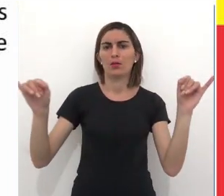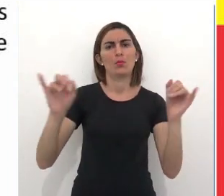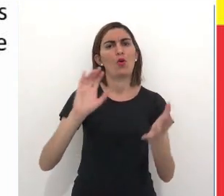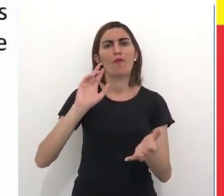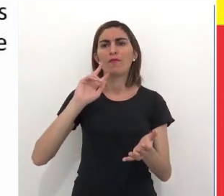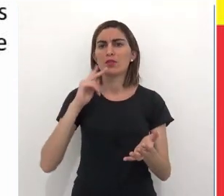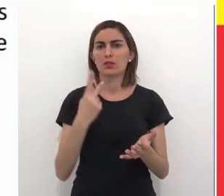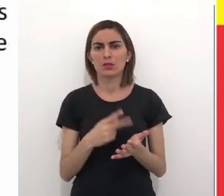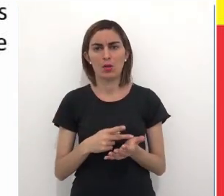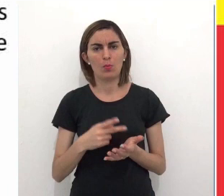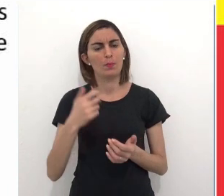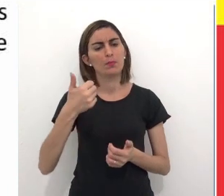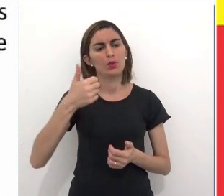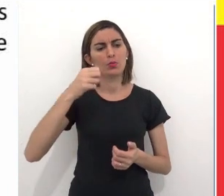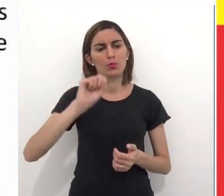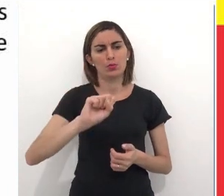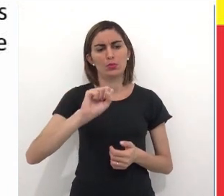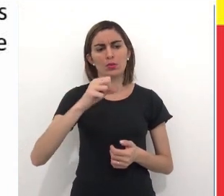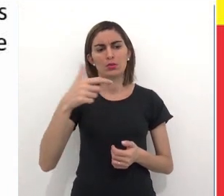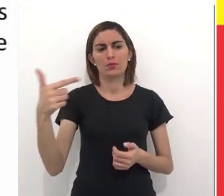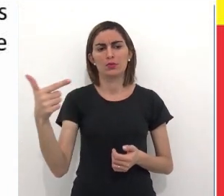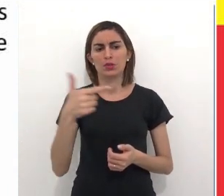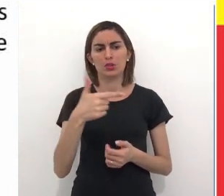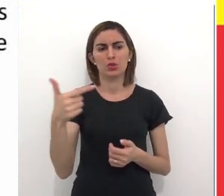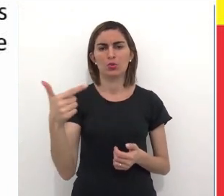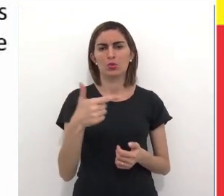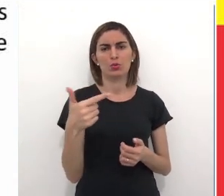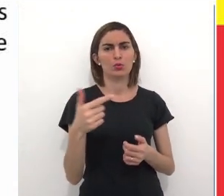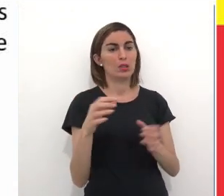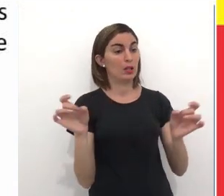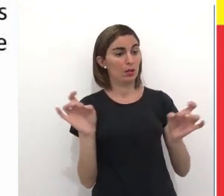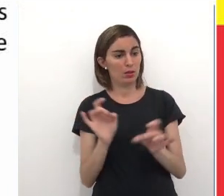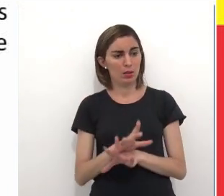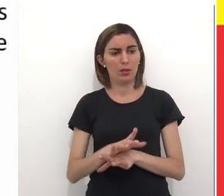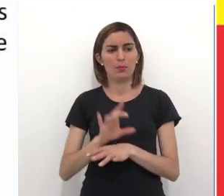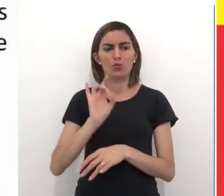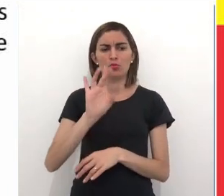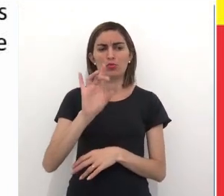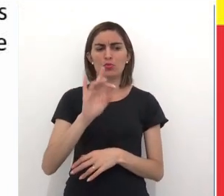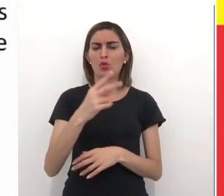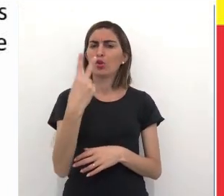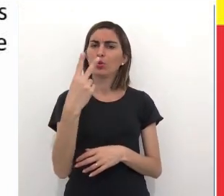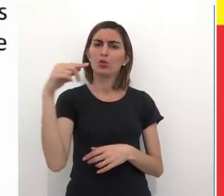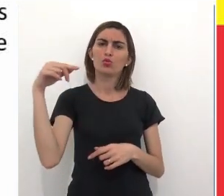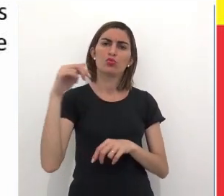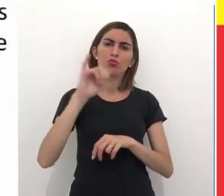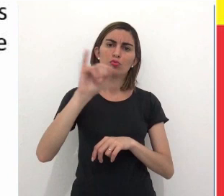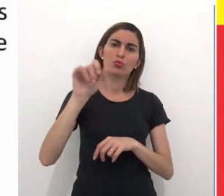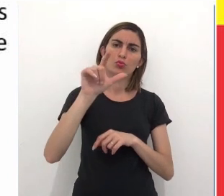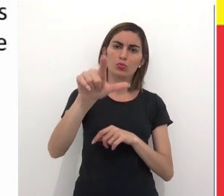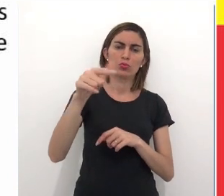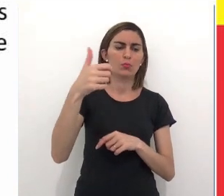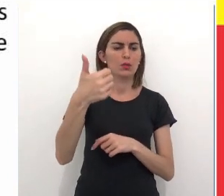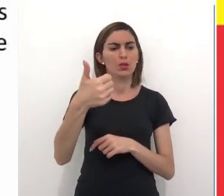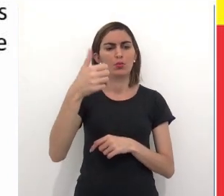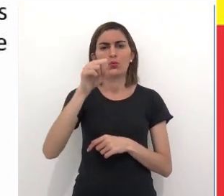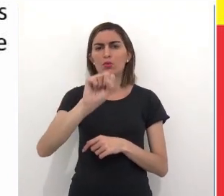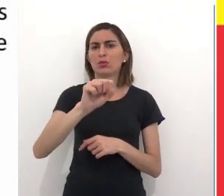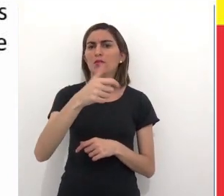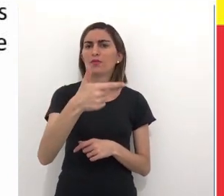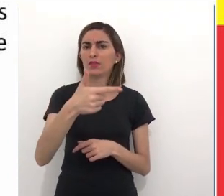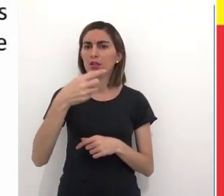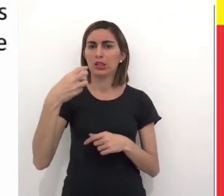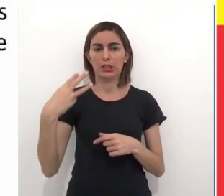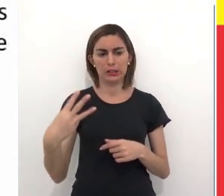mesmo da proclamação oficial, em 1822, e terminando somente a 2 de julho